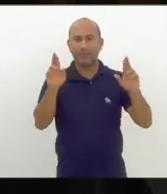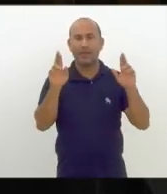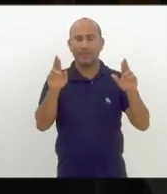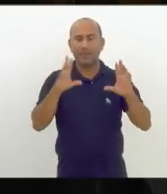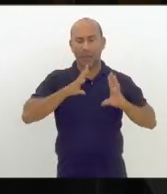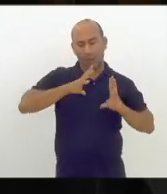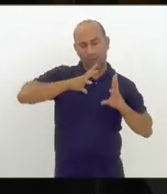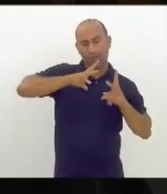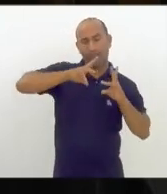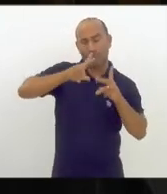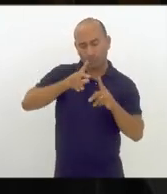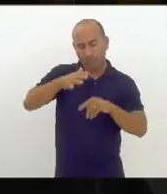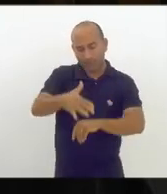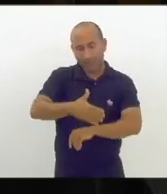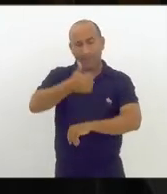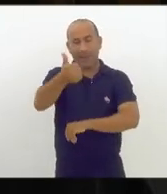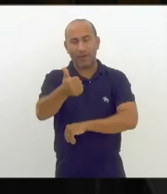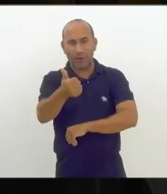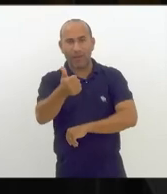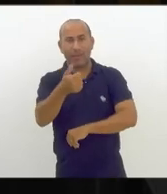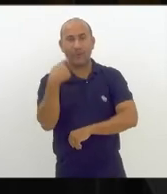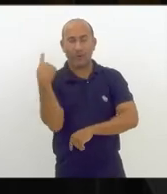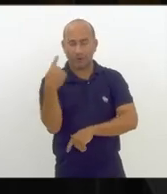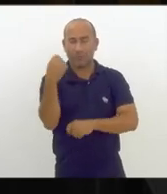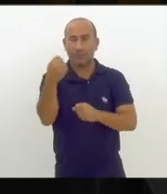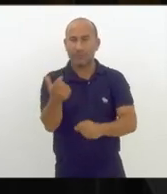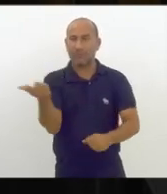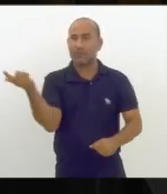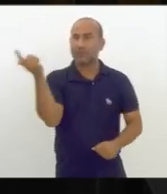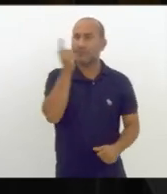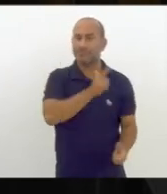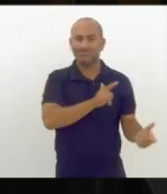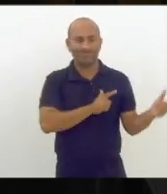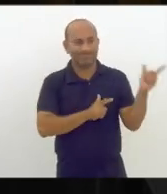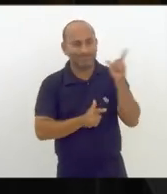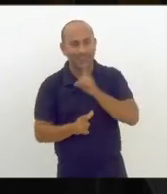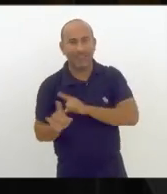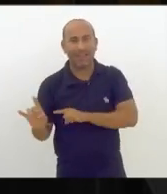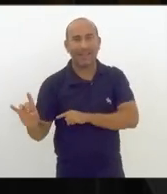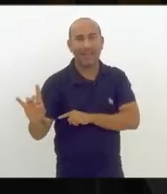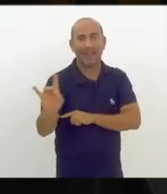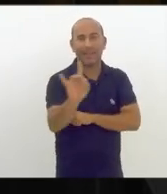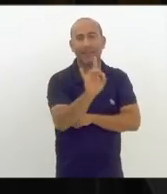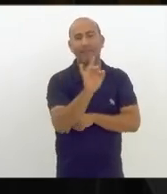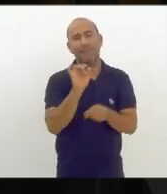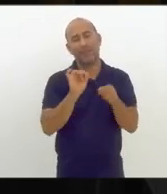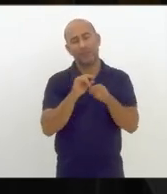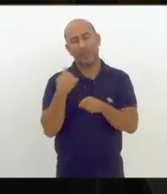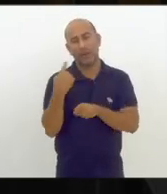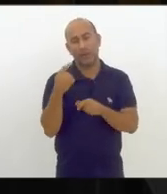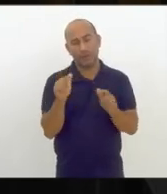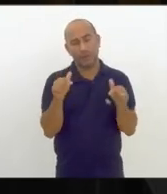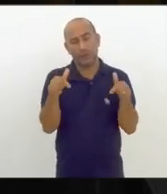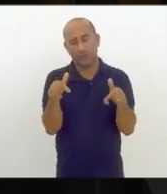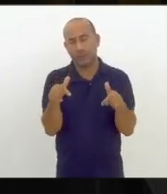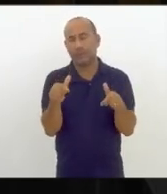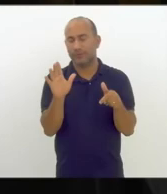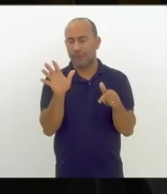melhore muito e que a gente possa, dentro do que tiver ao alcance de cada um de nós, fazermos a nossa parte. E, para